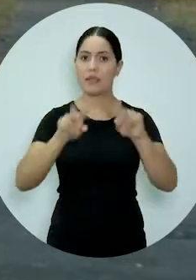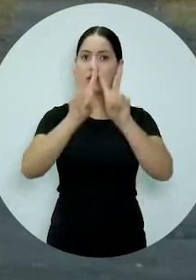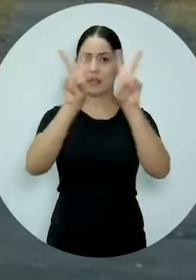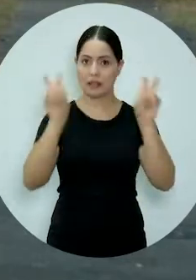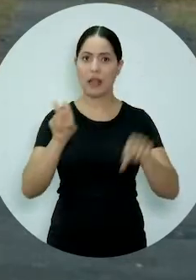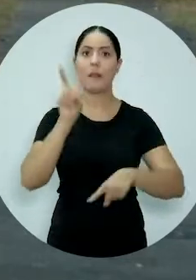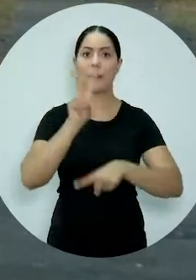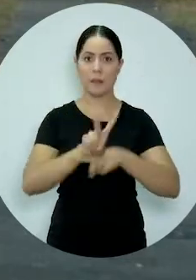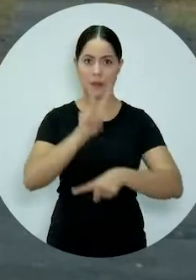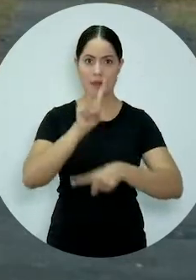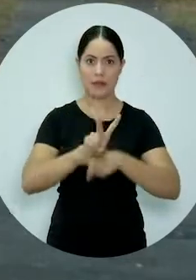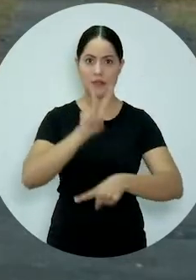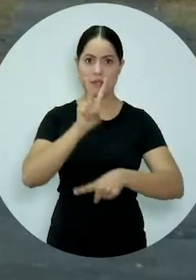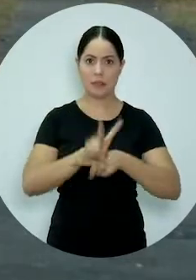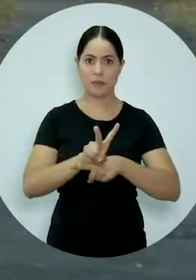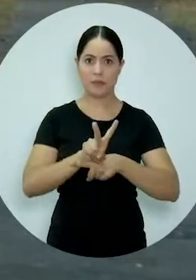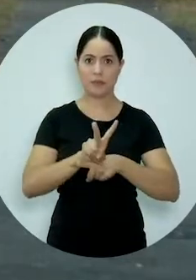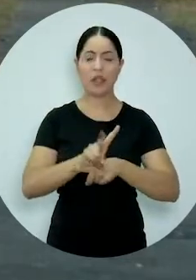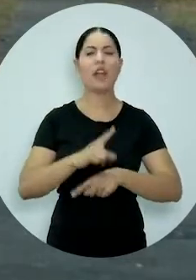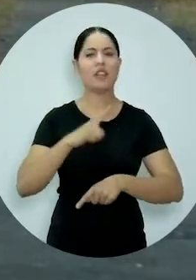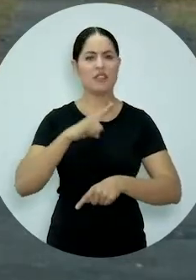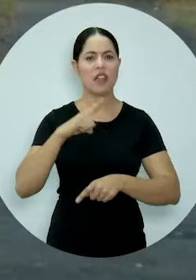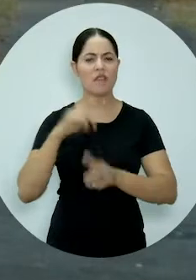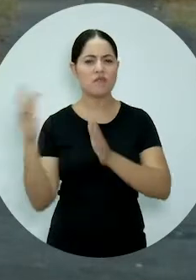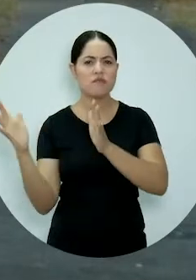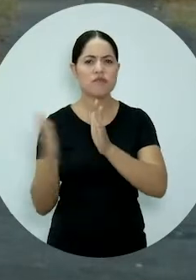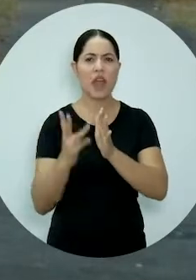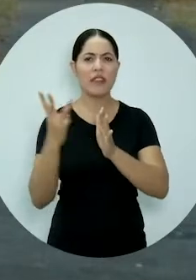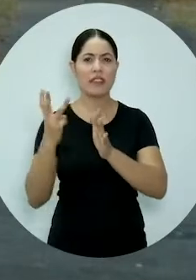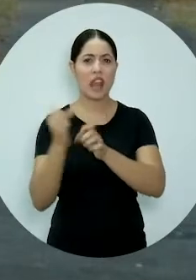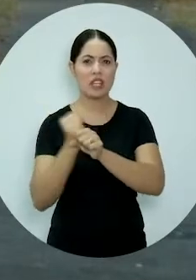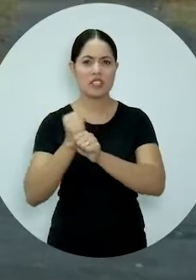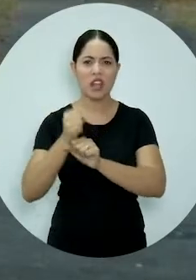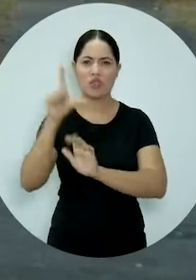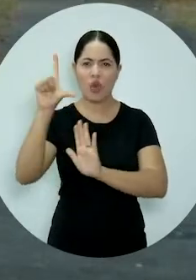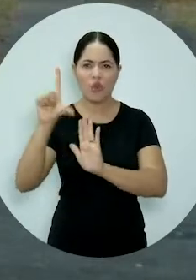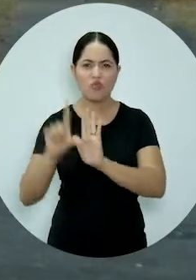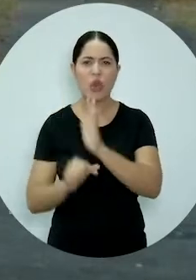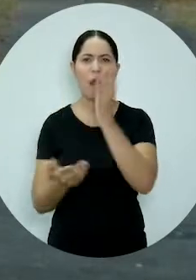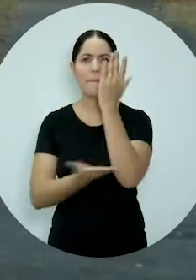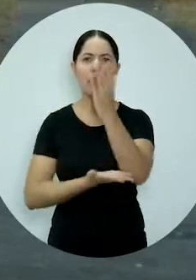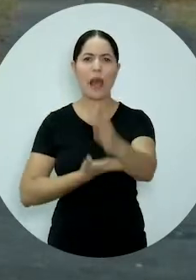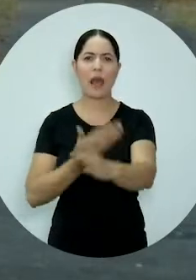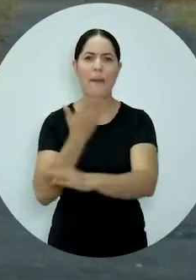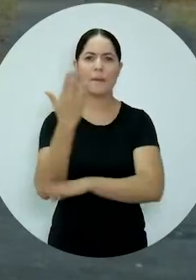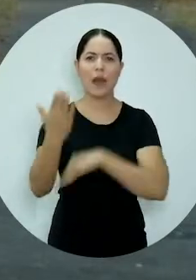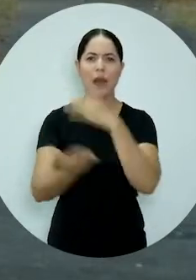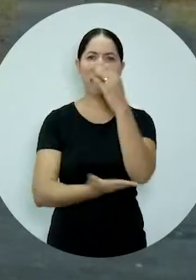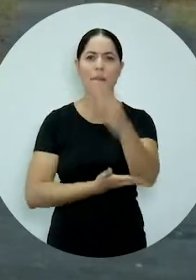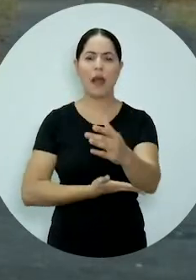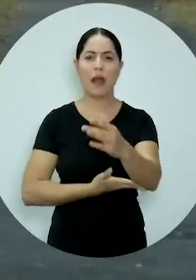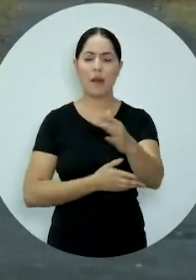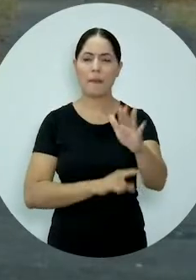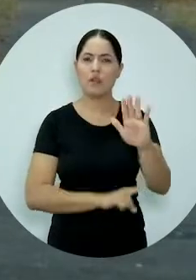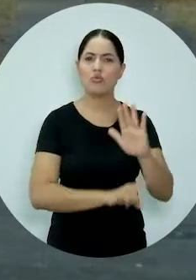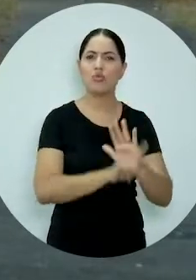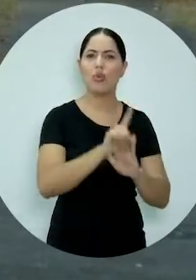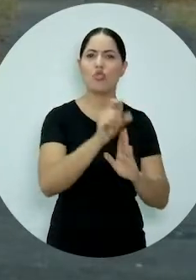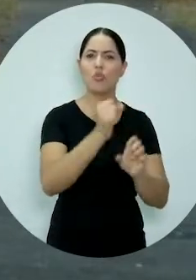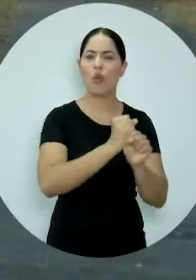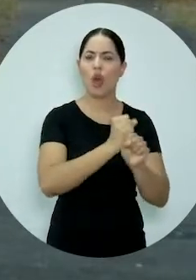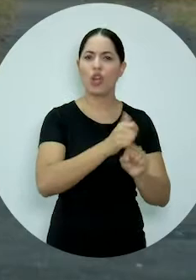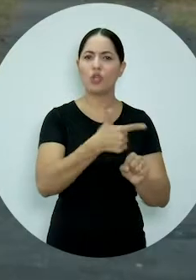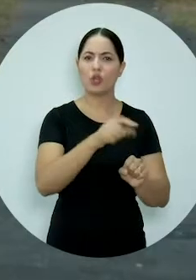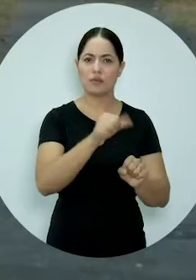preservação. Depois de 3 anos de queda, o desmatamento voltou a subir na Amazônia no último ano, especialmente nos últimos